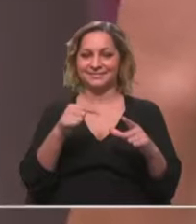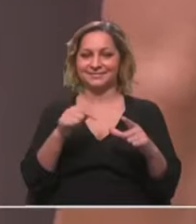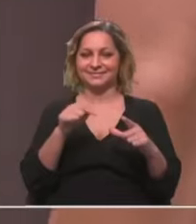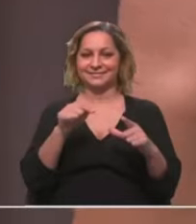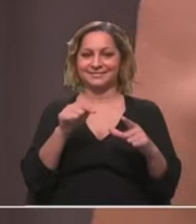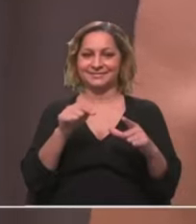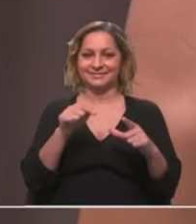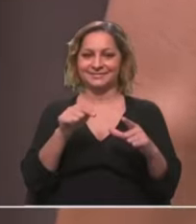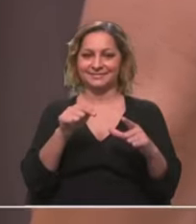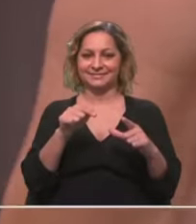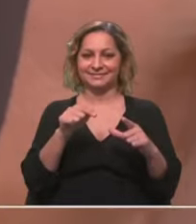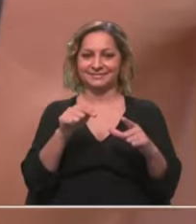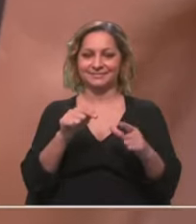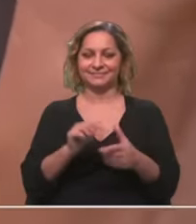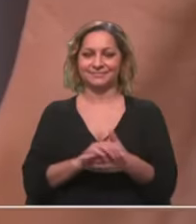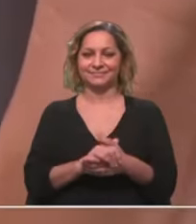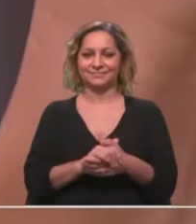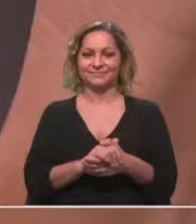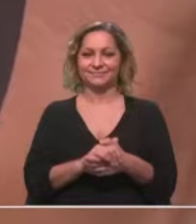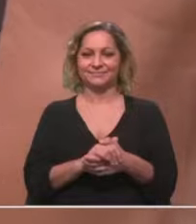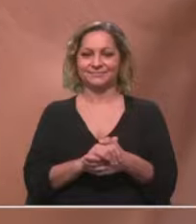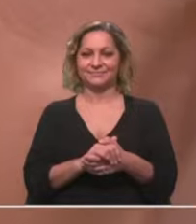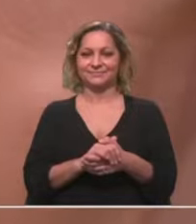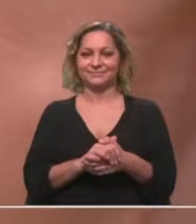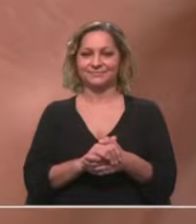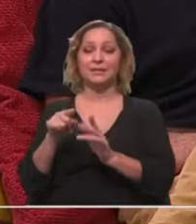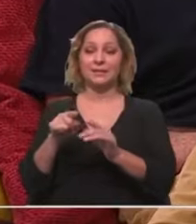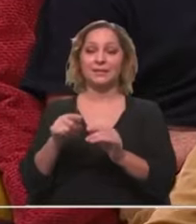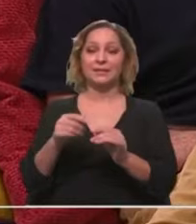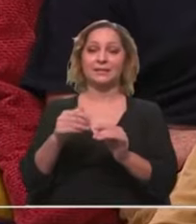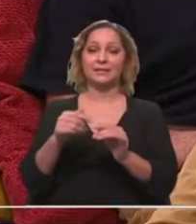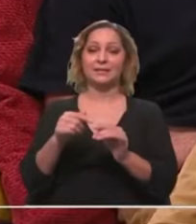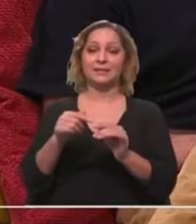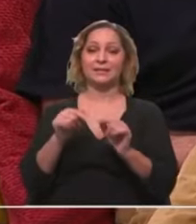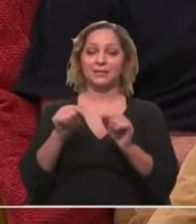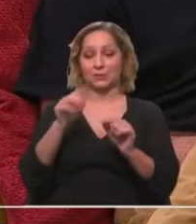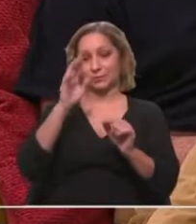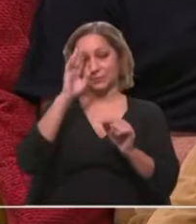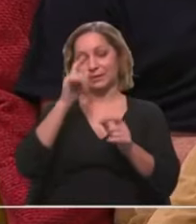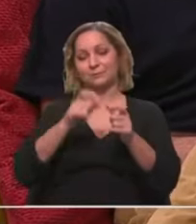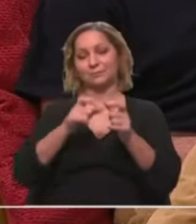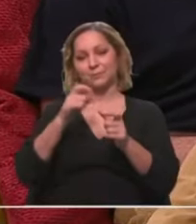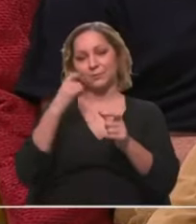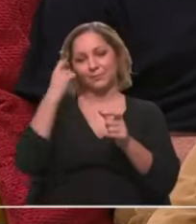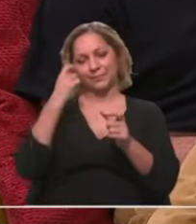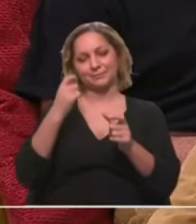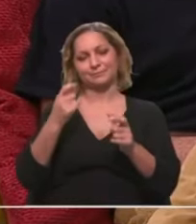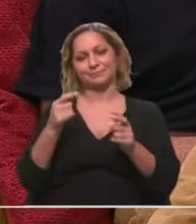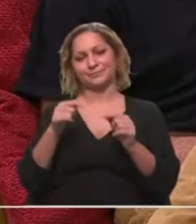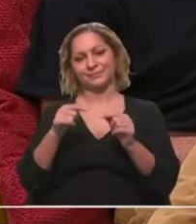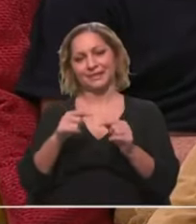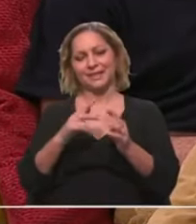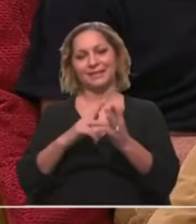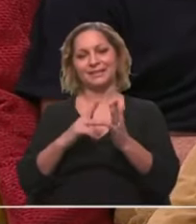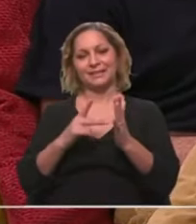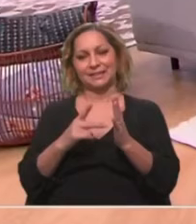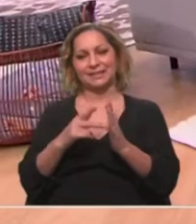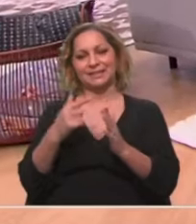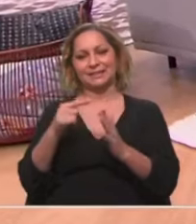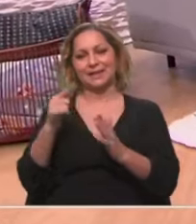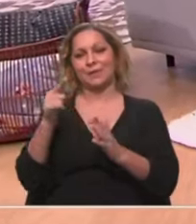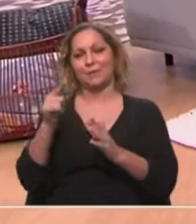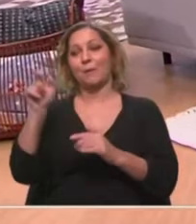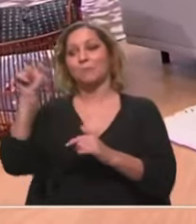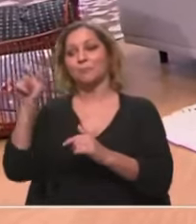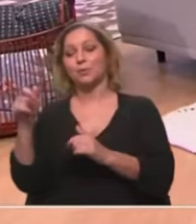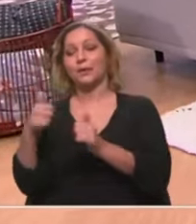Aqui! Aonde? Está ali escrito empatia! Mas eu sei o que é que as pessoas pensam. As pessoas pensam assim, pá, está bem, isto é tecnologia. Ele tem um assistente lá